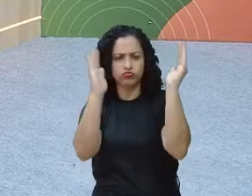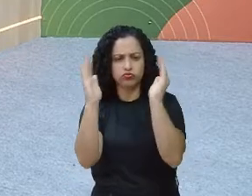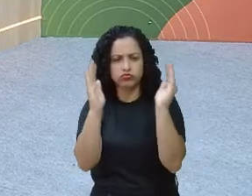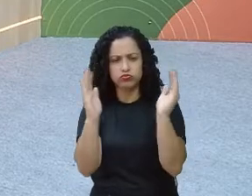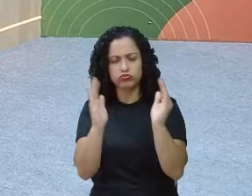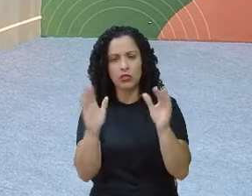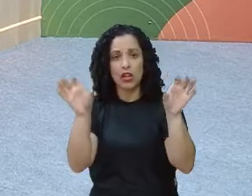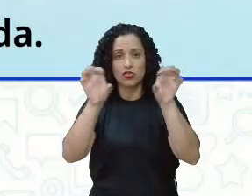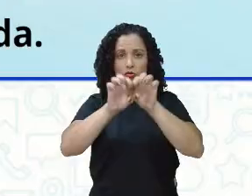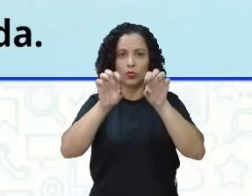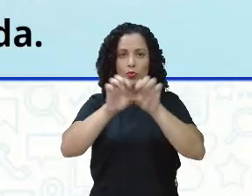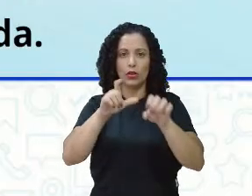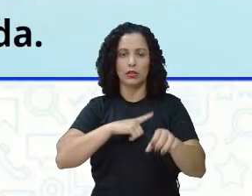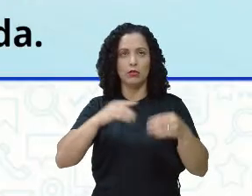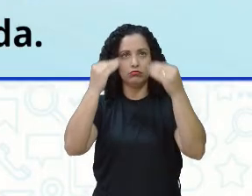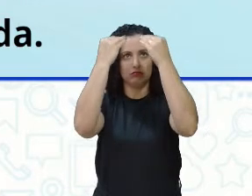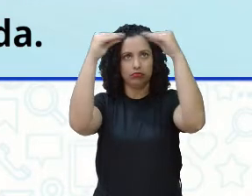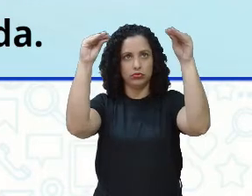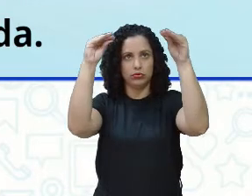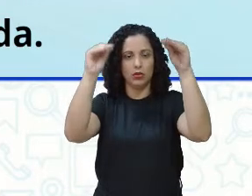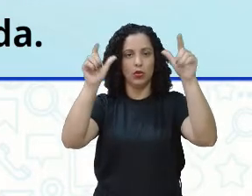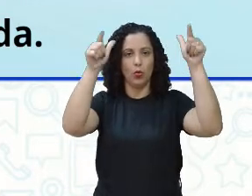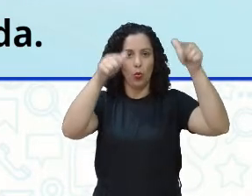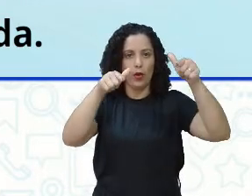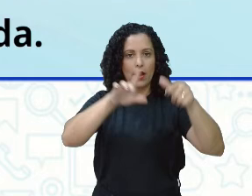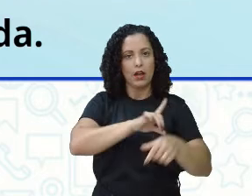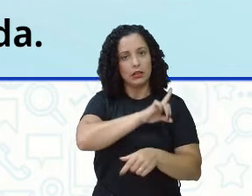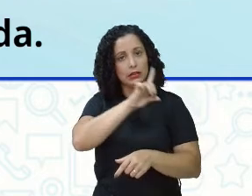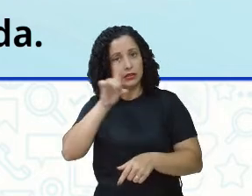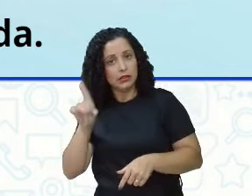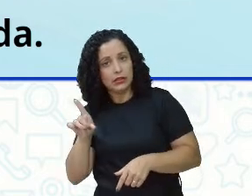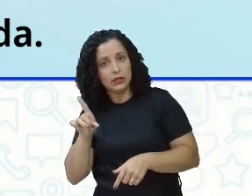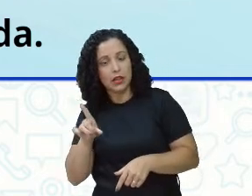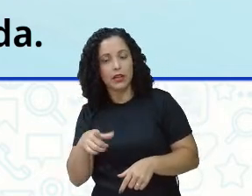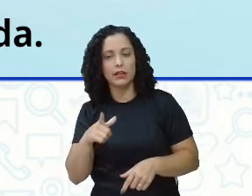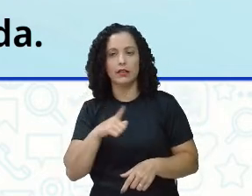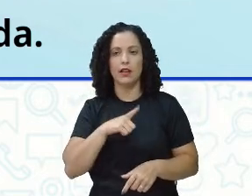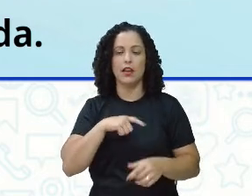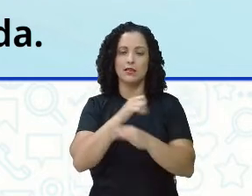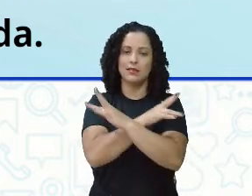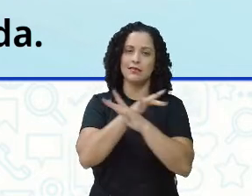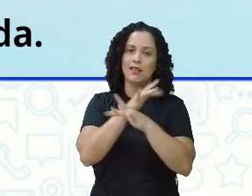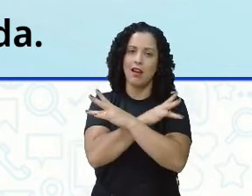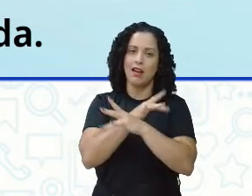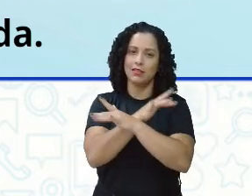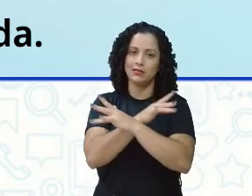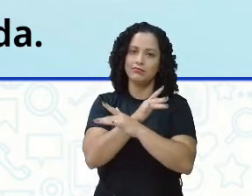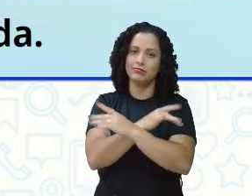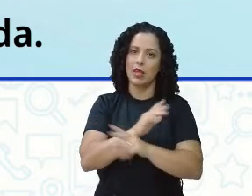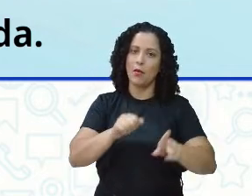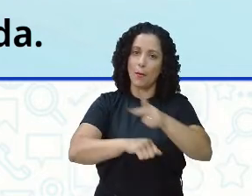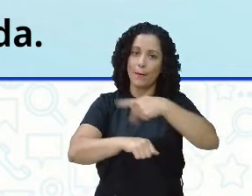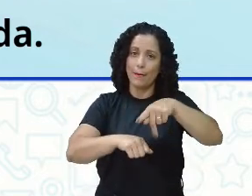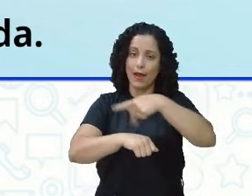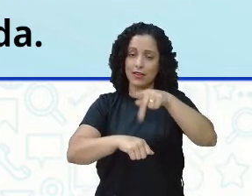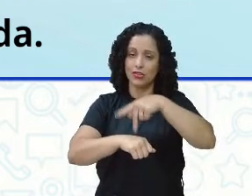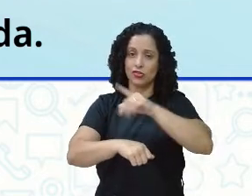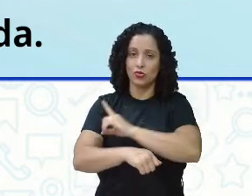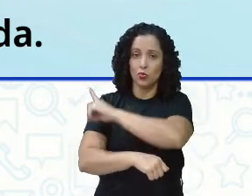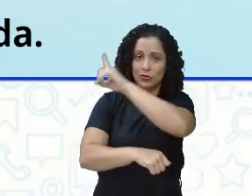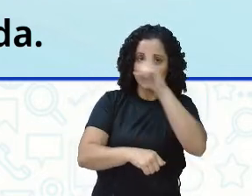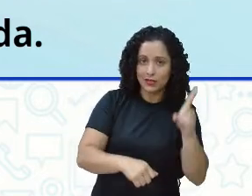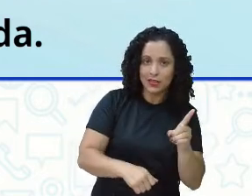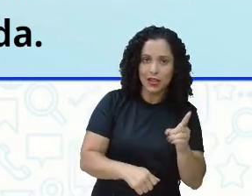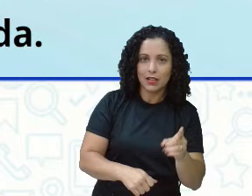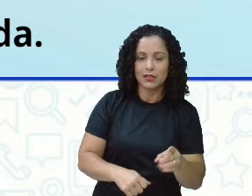tem local e data, logo no comecinho, ou seja, a cidade de onde eu falo, o país de onde eu falo e a data, o